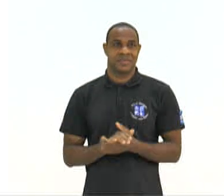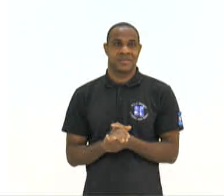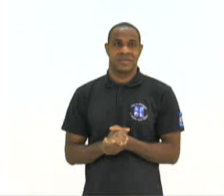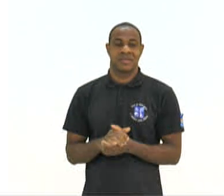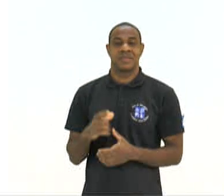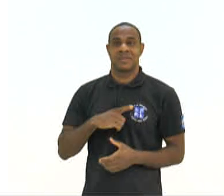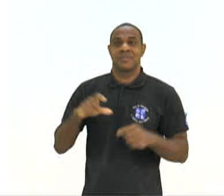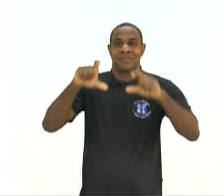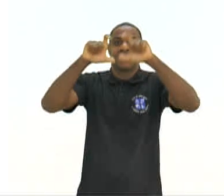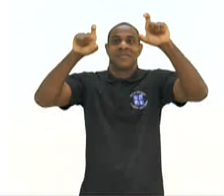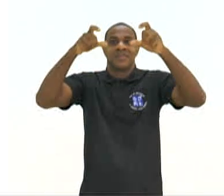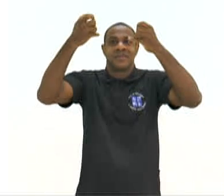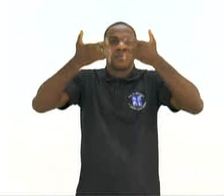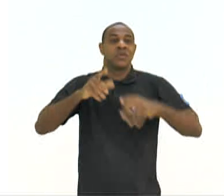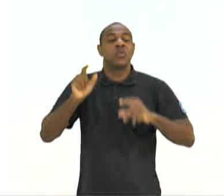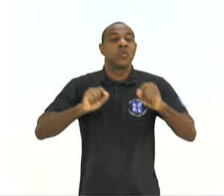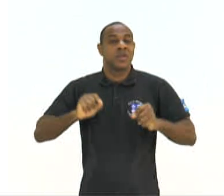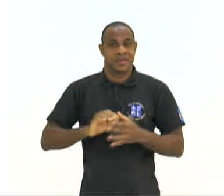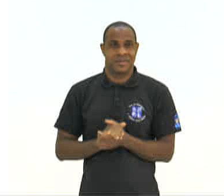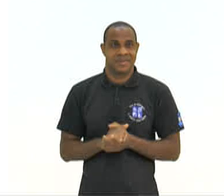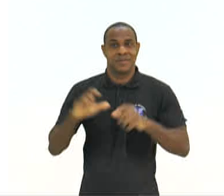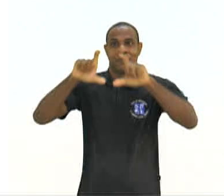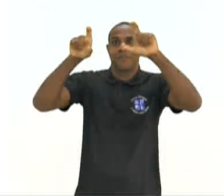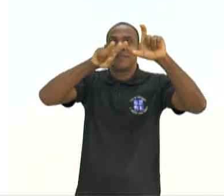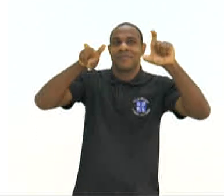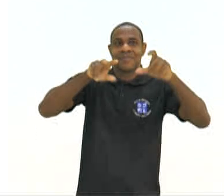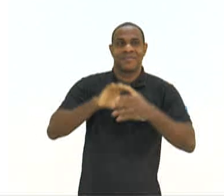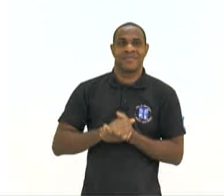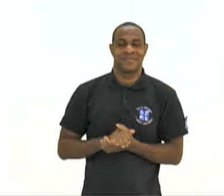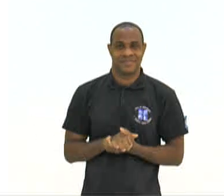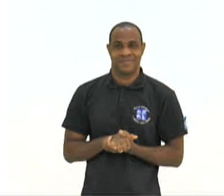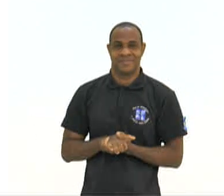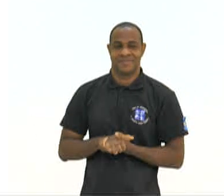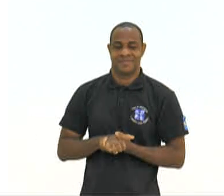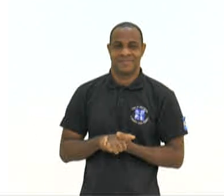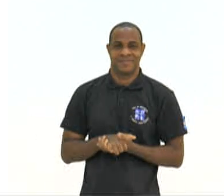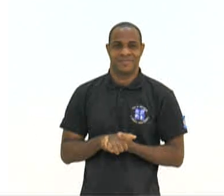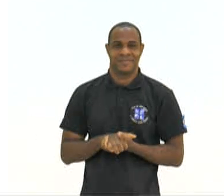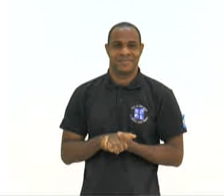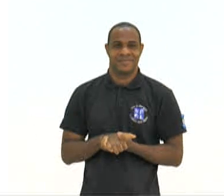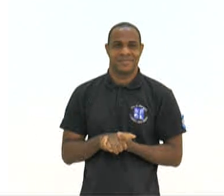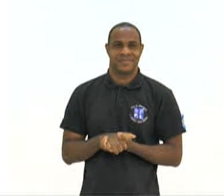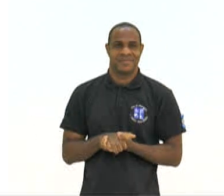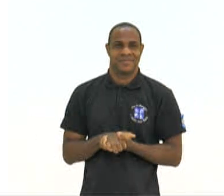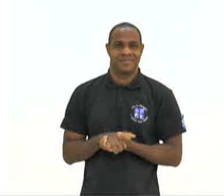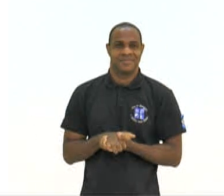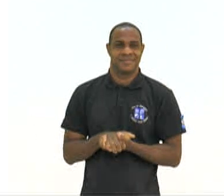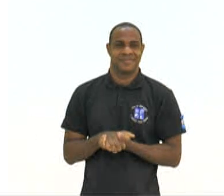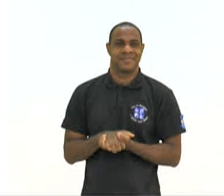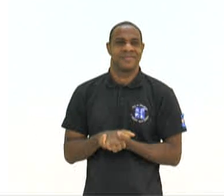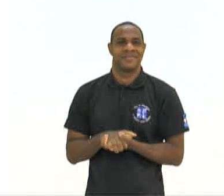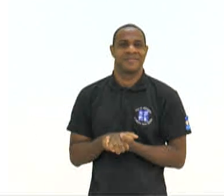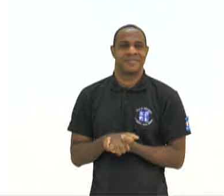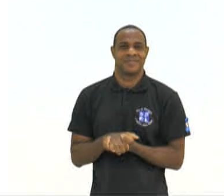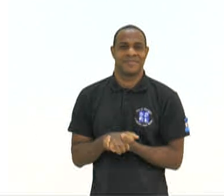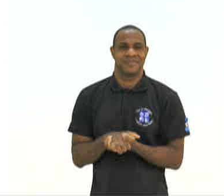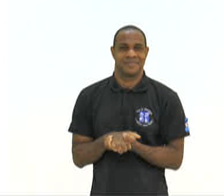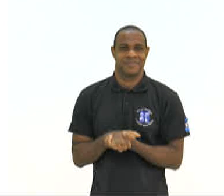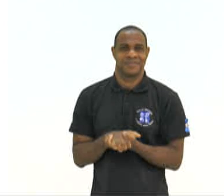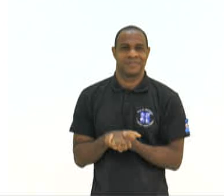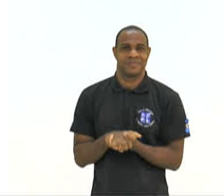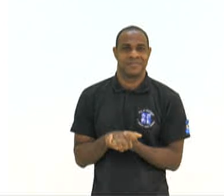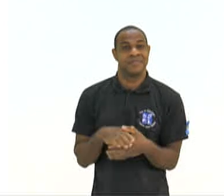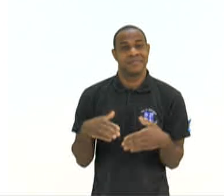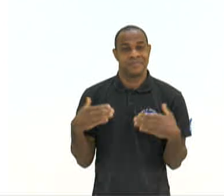nosso texto aqui que diz assim, it makes sense to enjoy the right kinds of games in